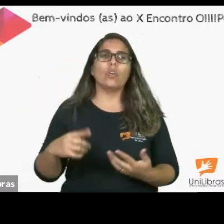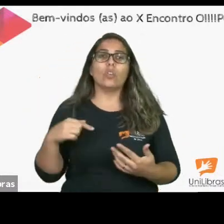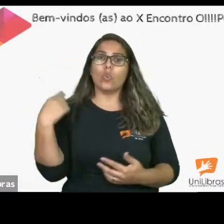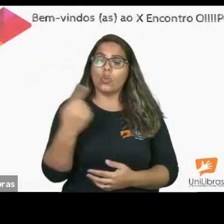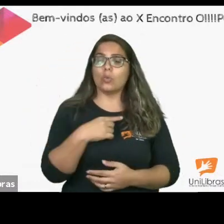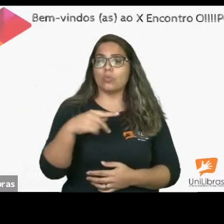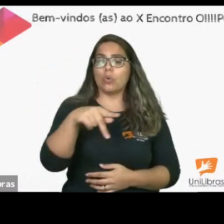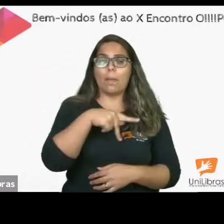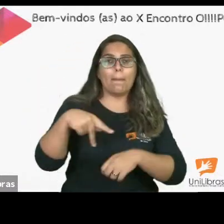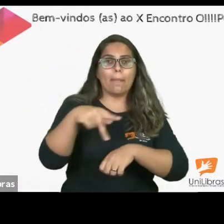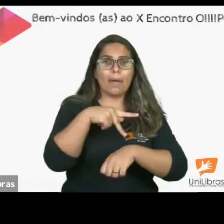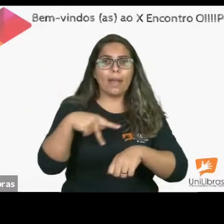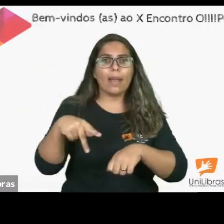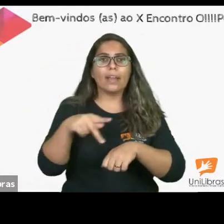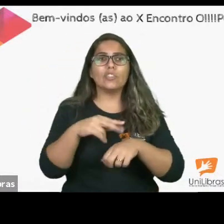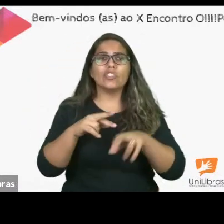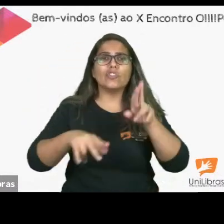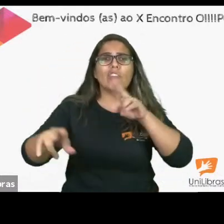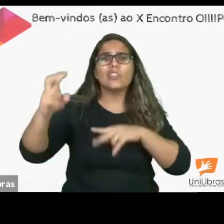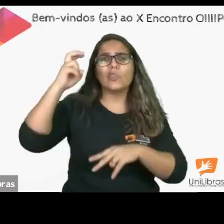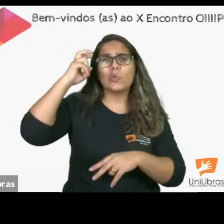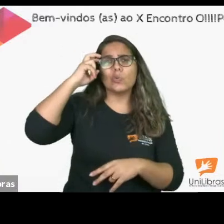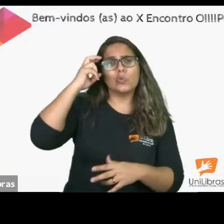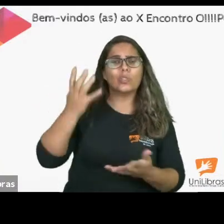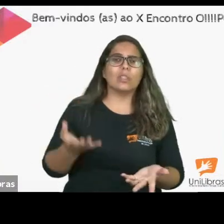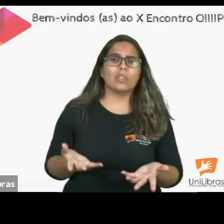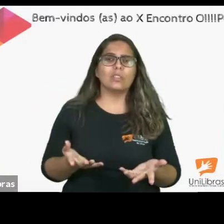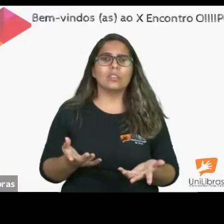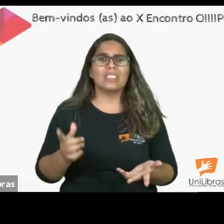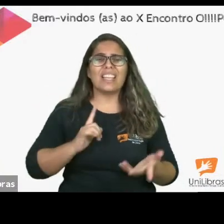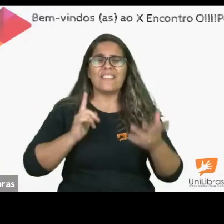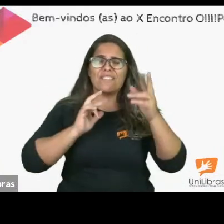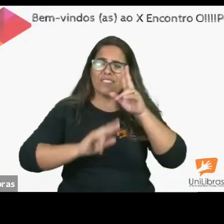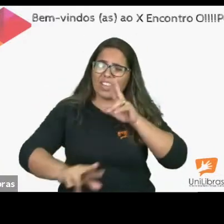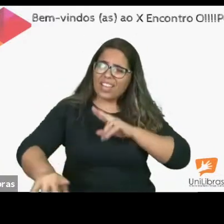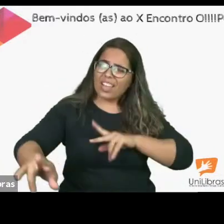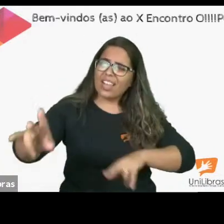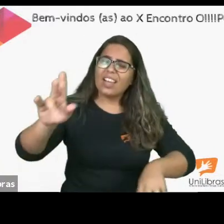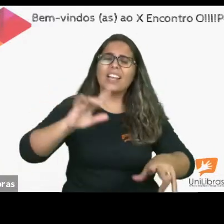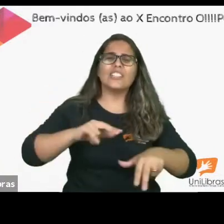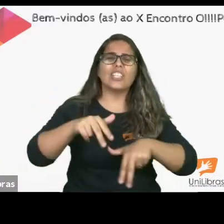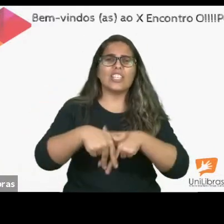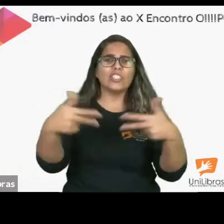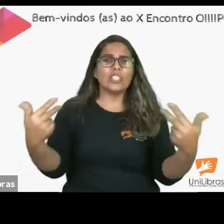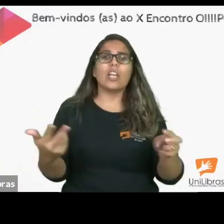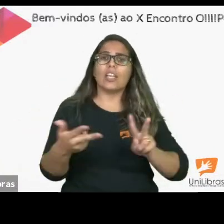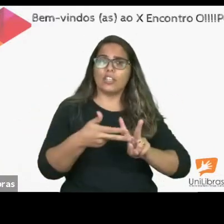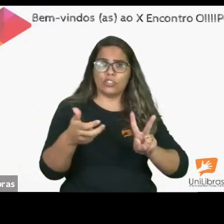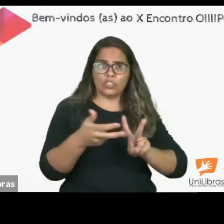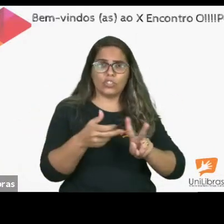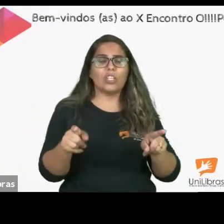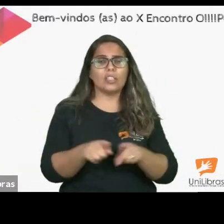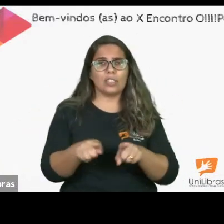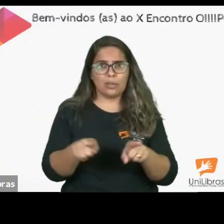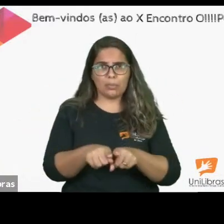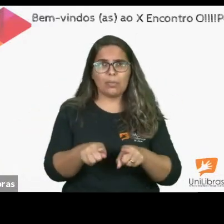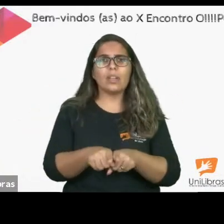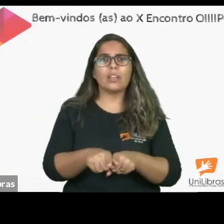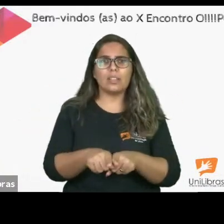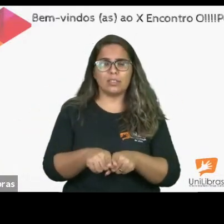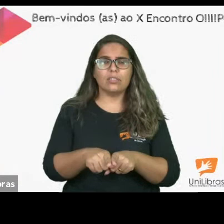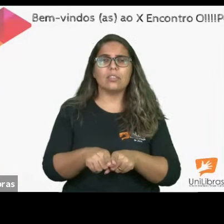de multiculturas, inclusive centenas de etnias indígenas. Mas o que é